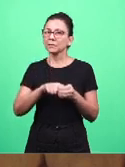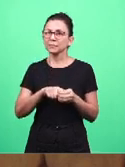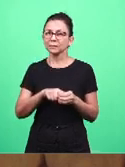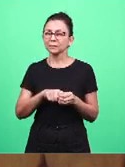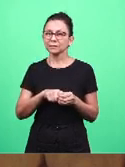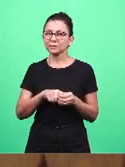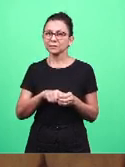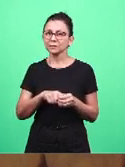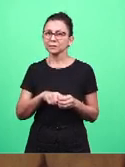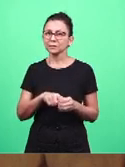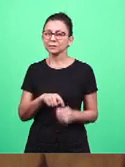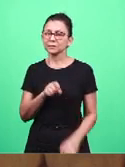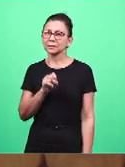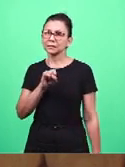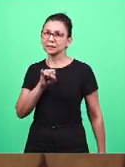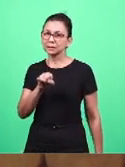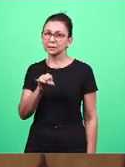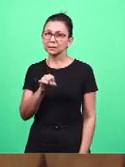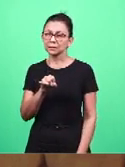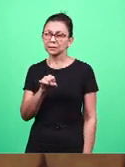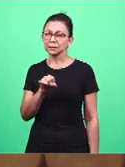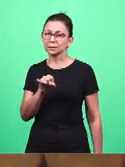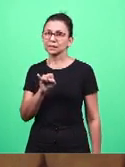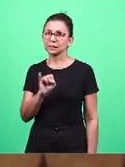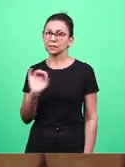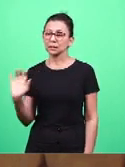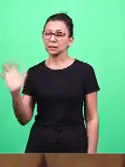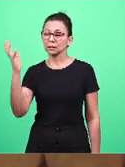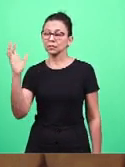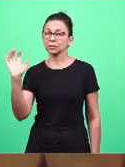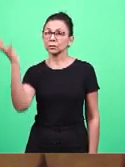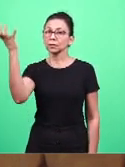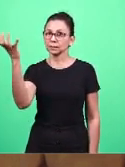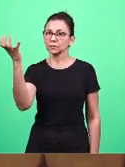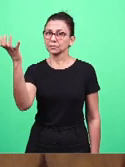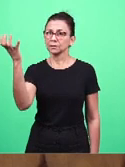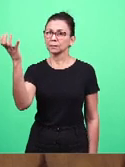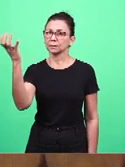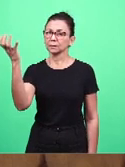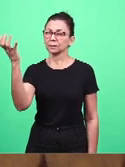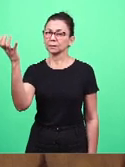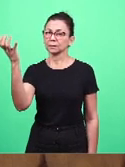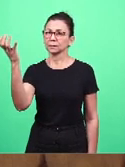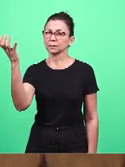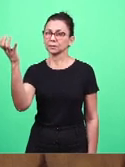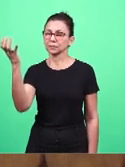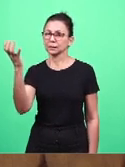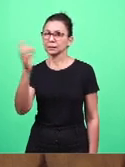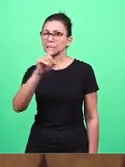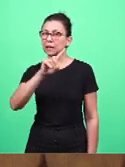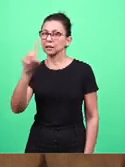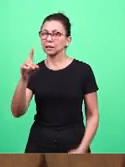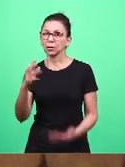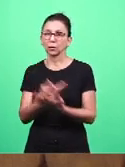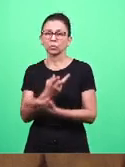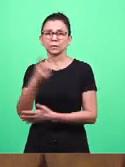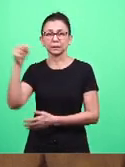Isso quando dizemos Israel está sendo levado para a sua terra de volta, não estamos preocupados